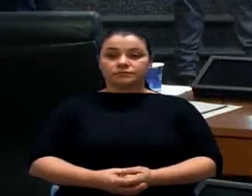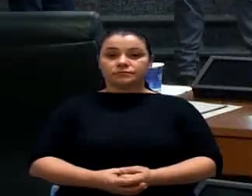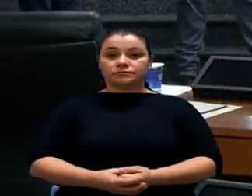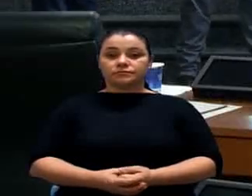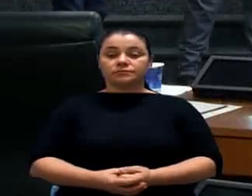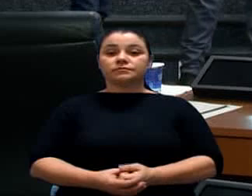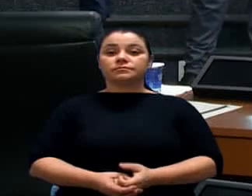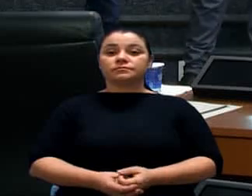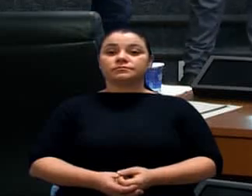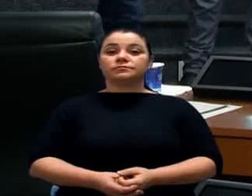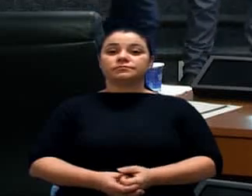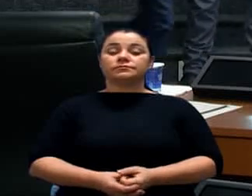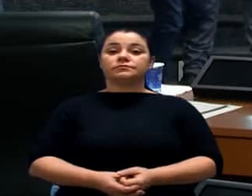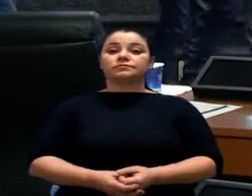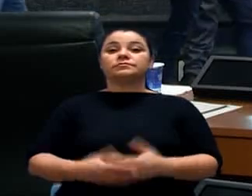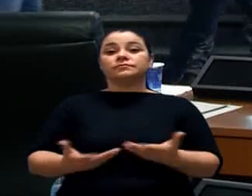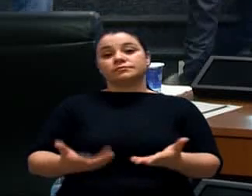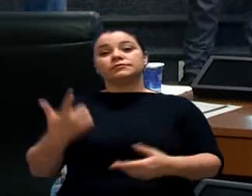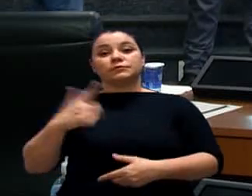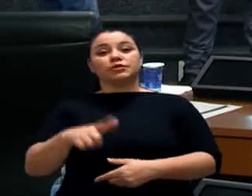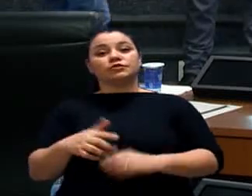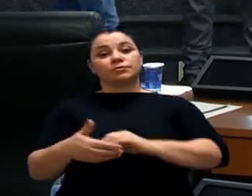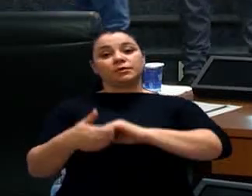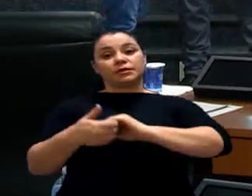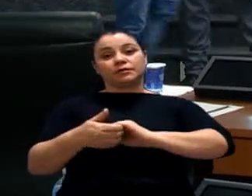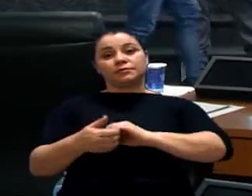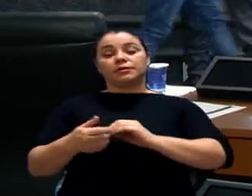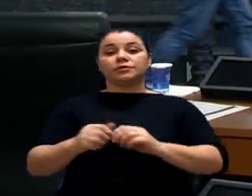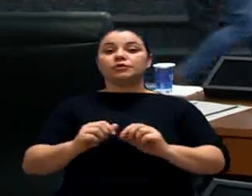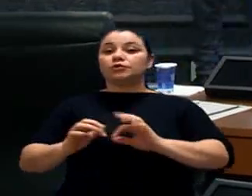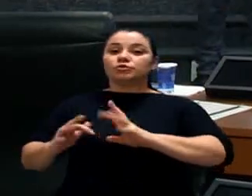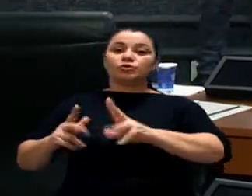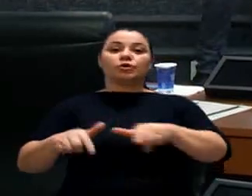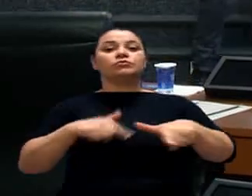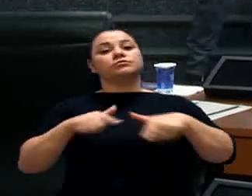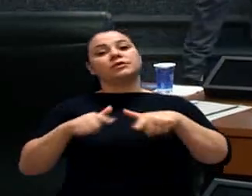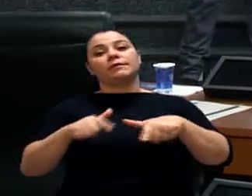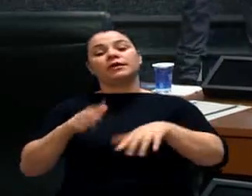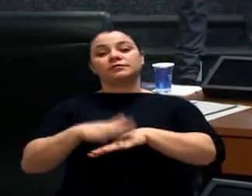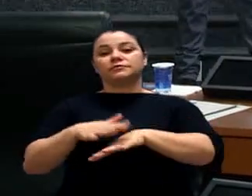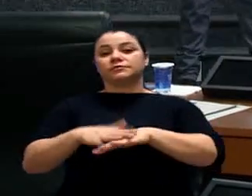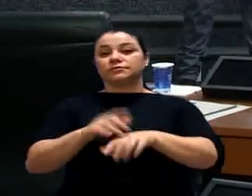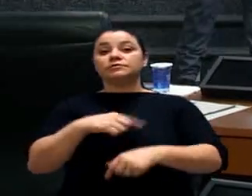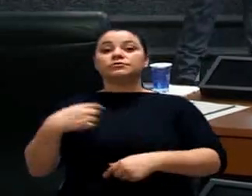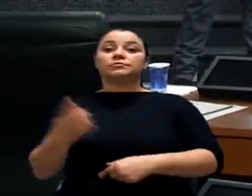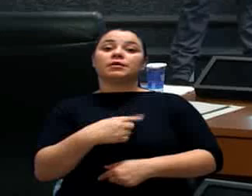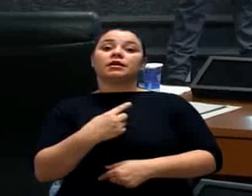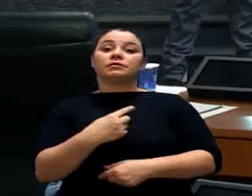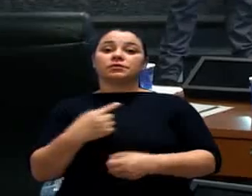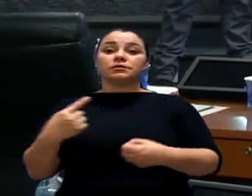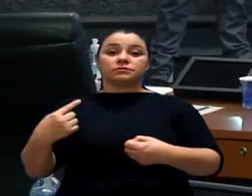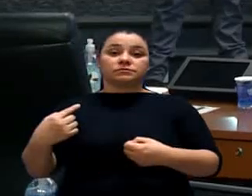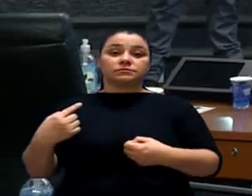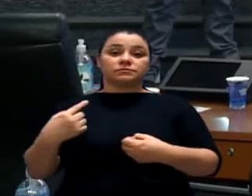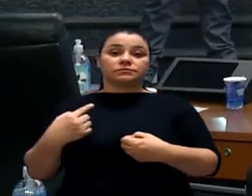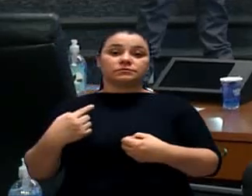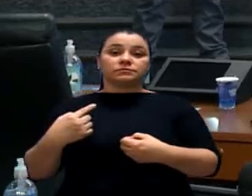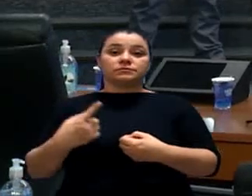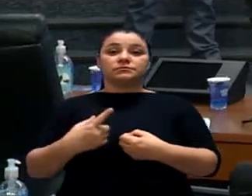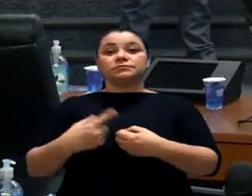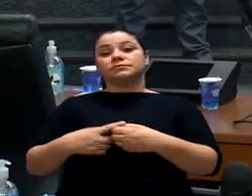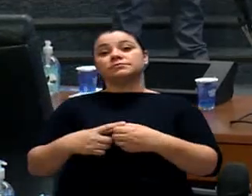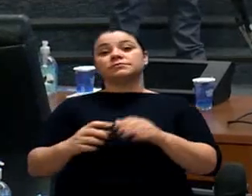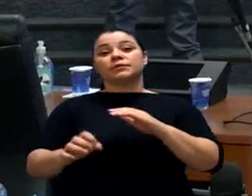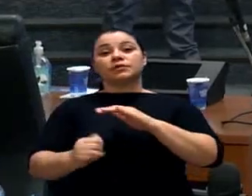Mendes, Diniz, quero mais uma vez só enaltecer todo o trabalho que fizeram pela nossa